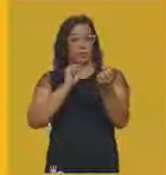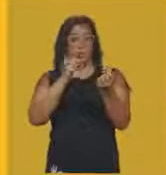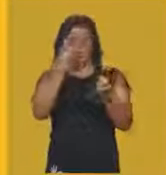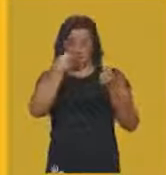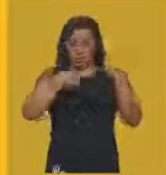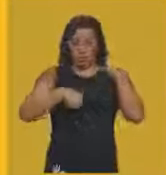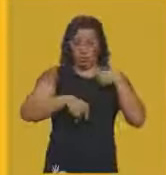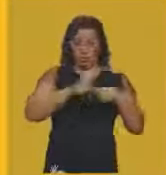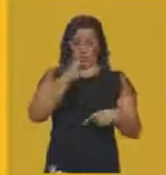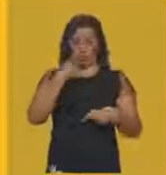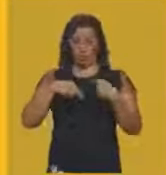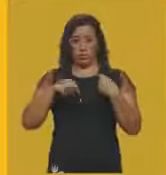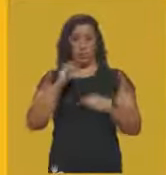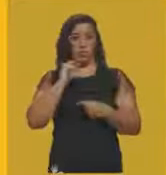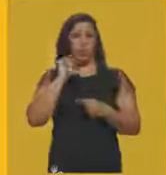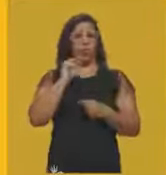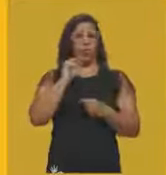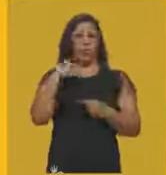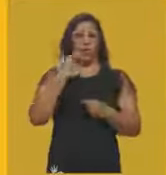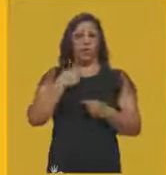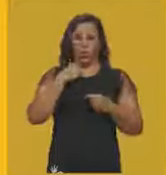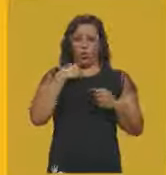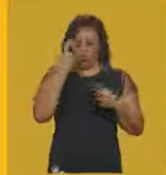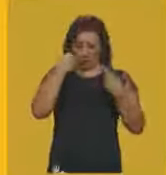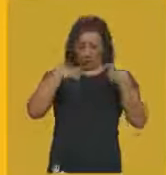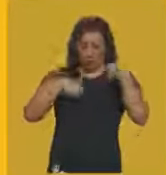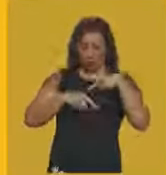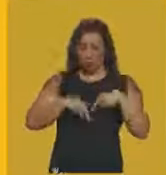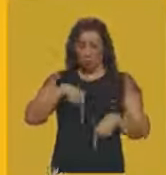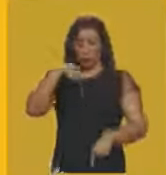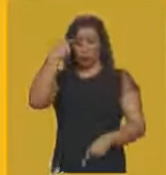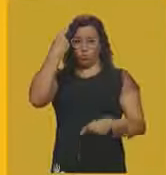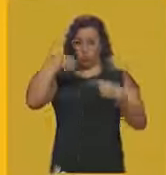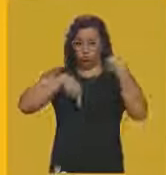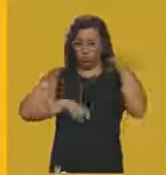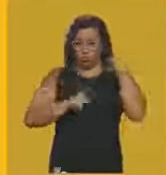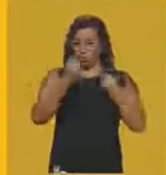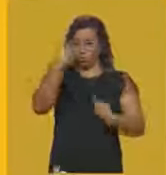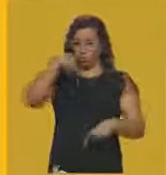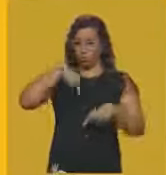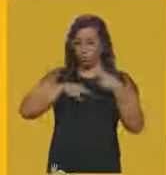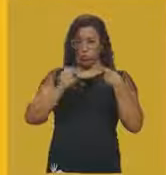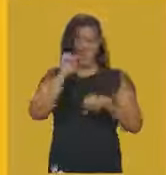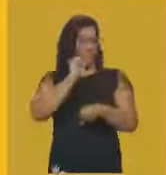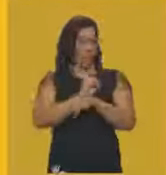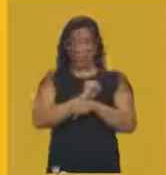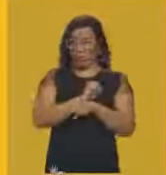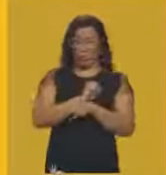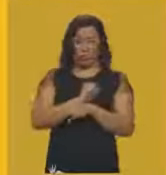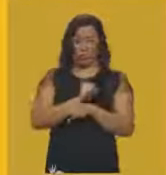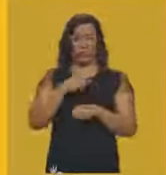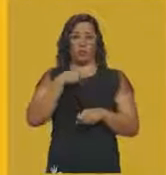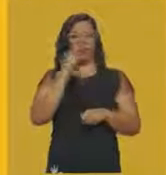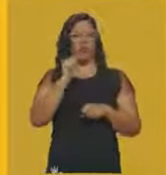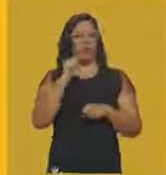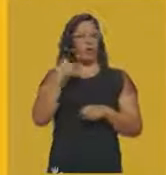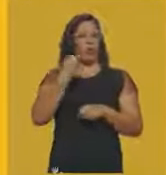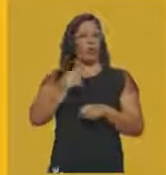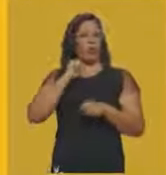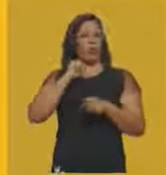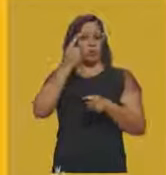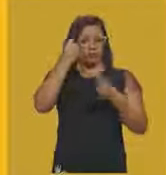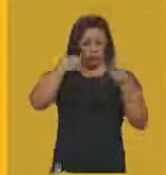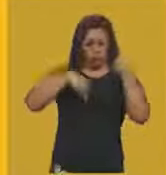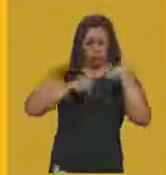verdadeira meio de transporte para o nosso corpo. Eu costumo dizer que o sistema